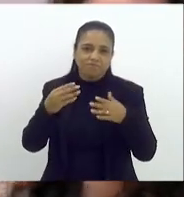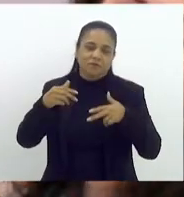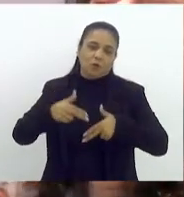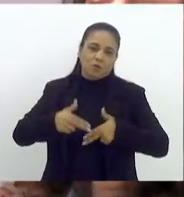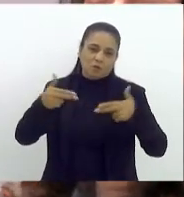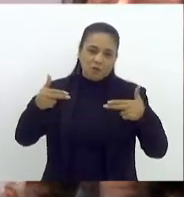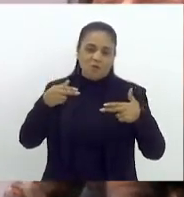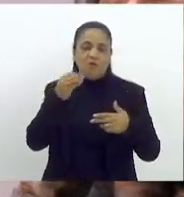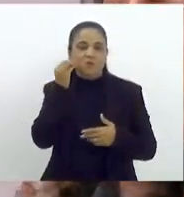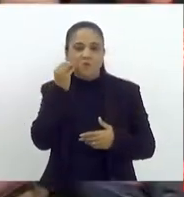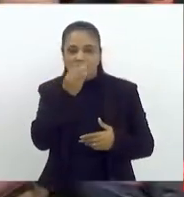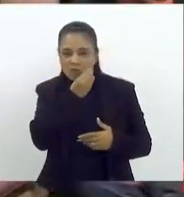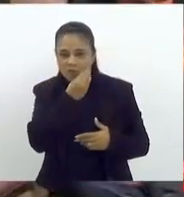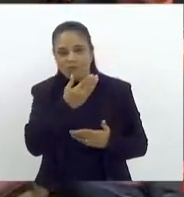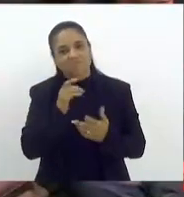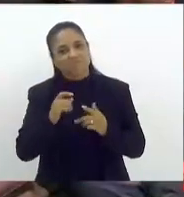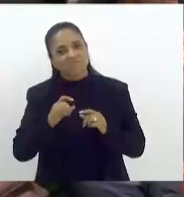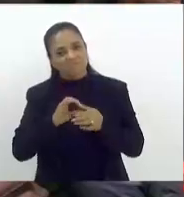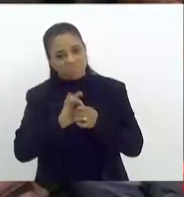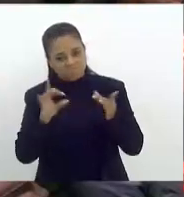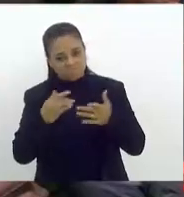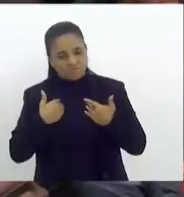de vocês contem comigo